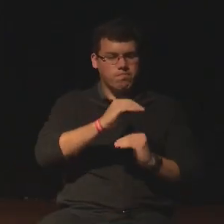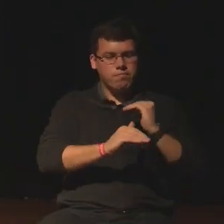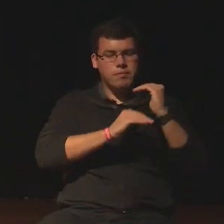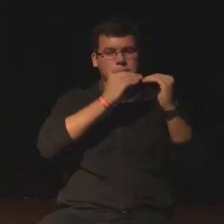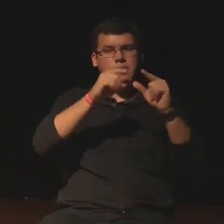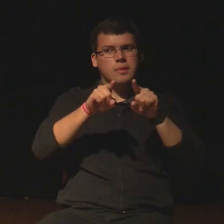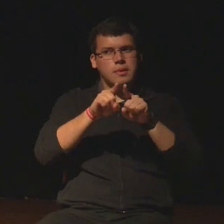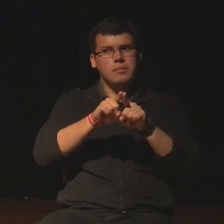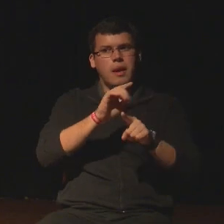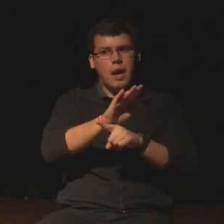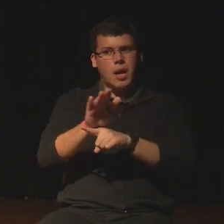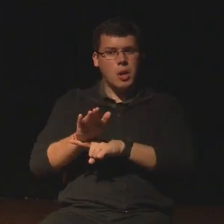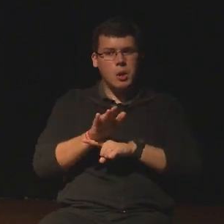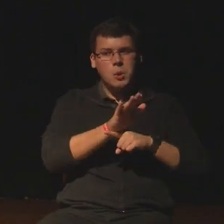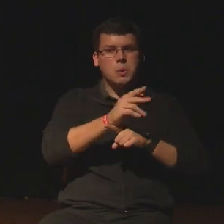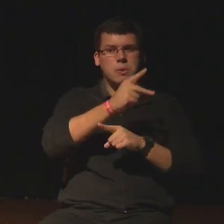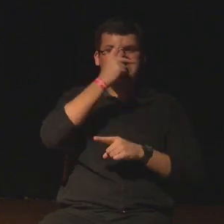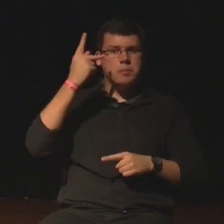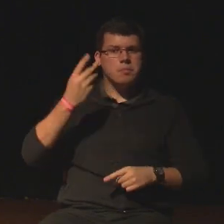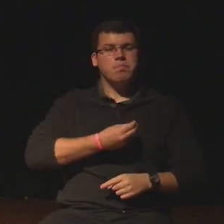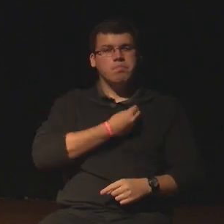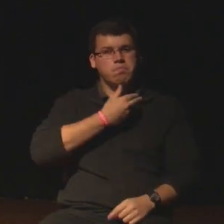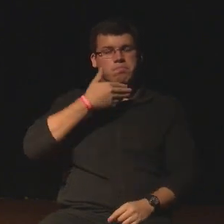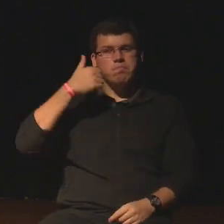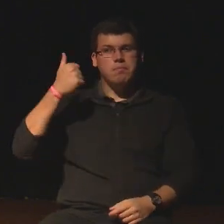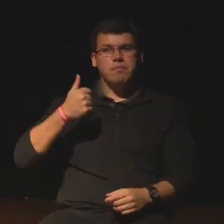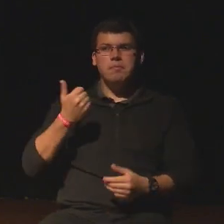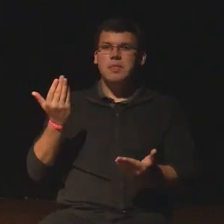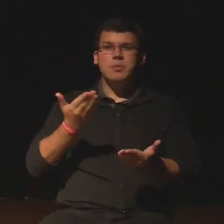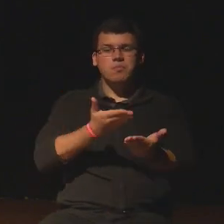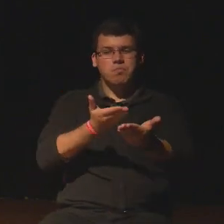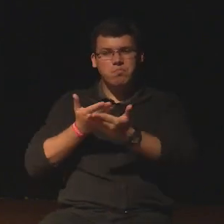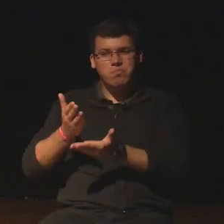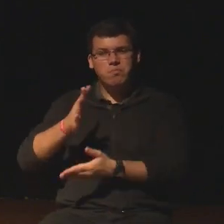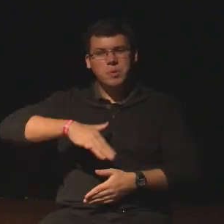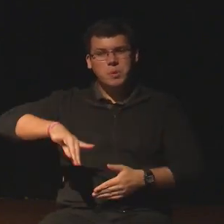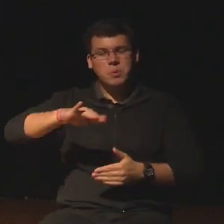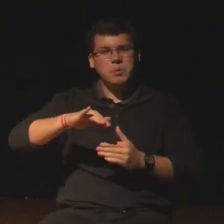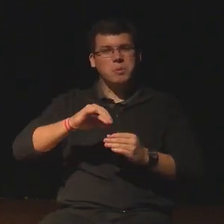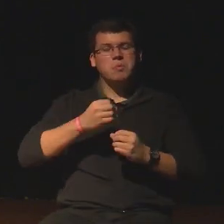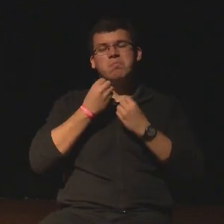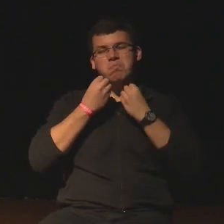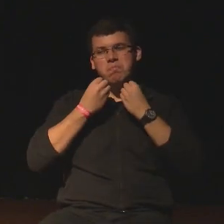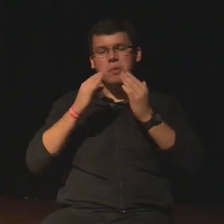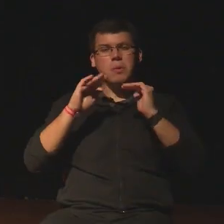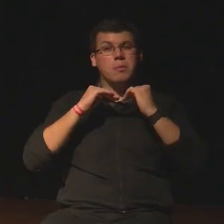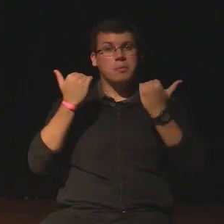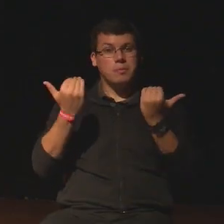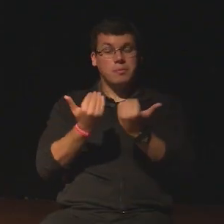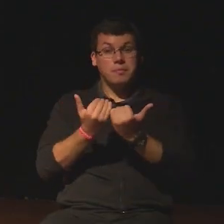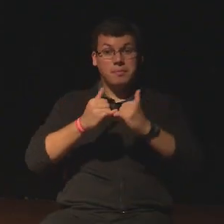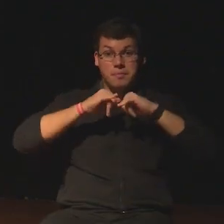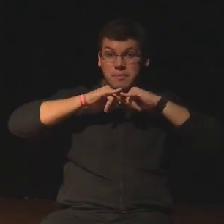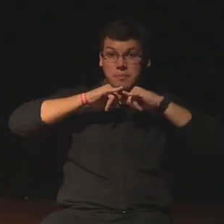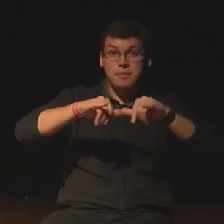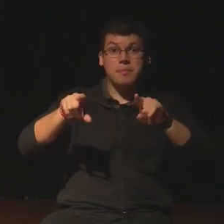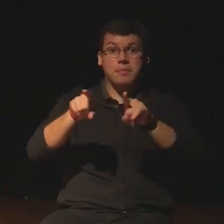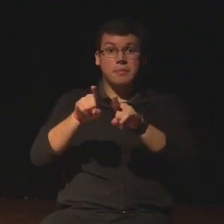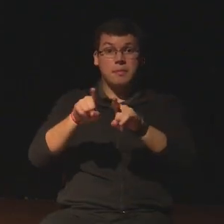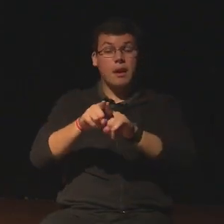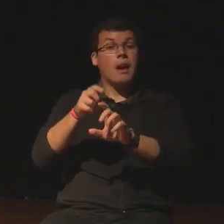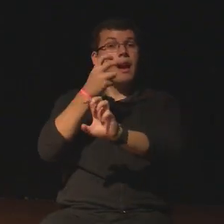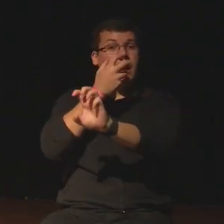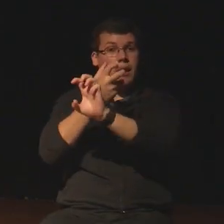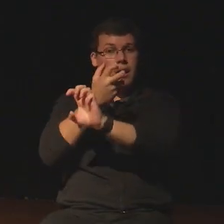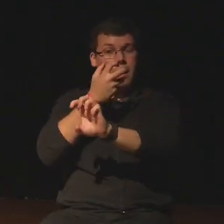público. Sejam todos bem-vindos e tenham uma excelente audiência. Informamos também que a audiência está sendo transmitida